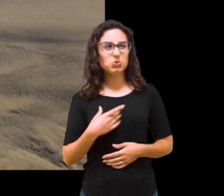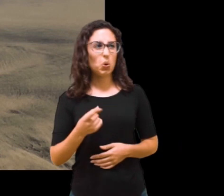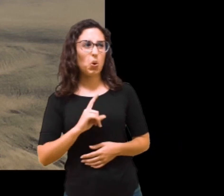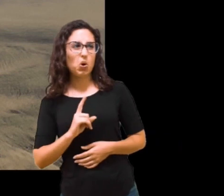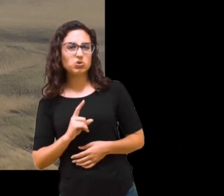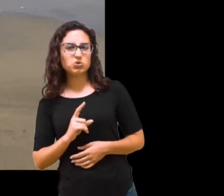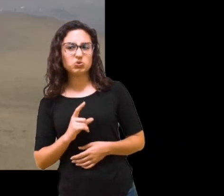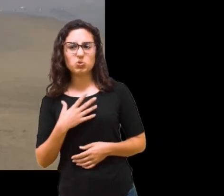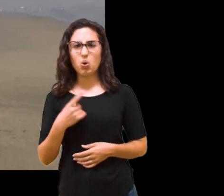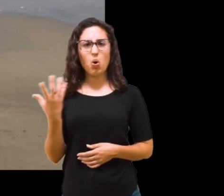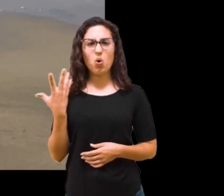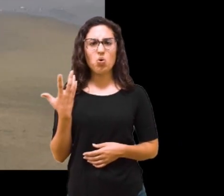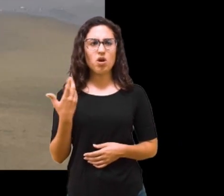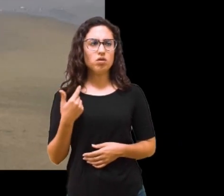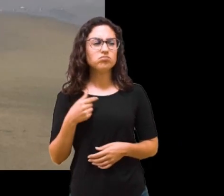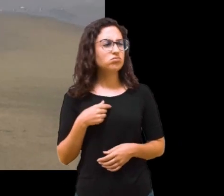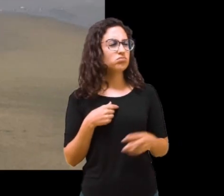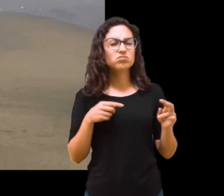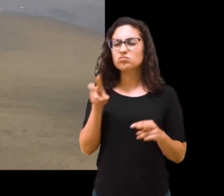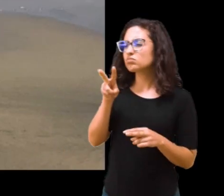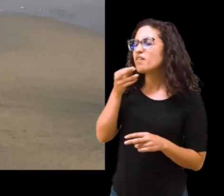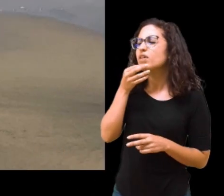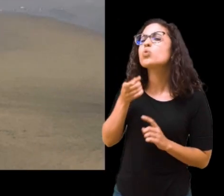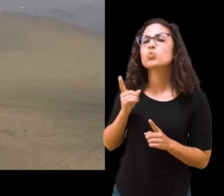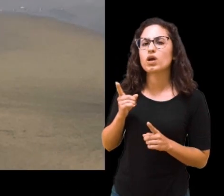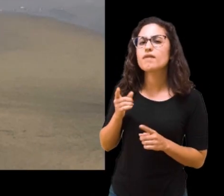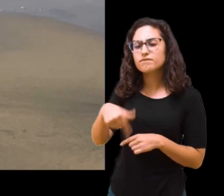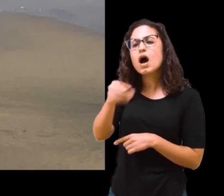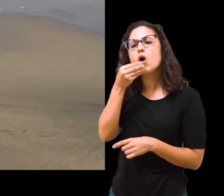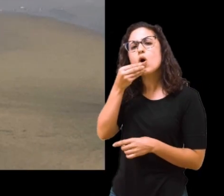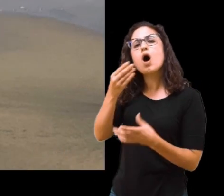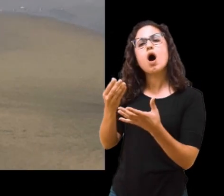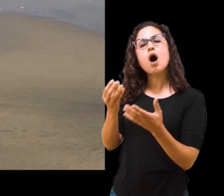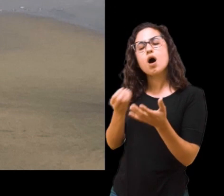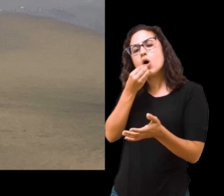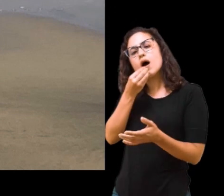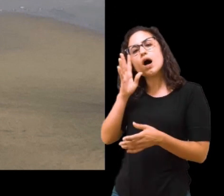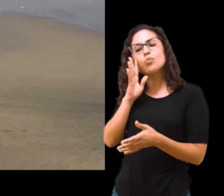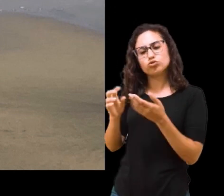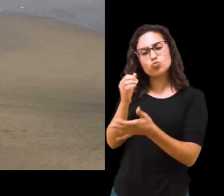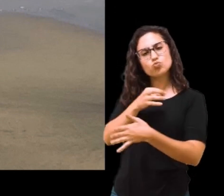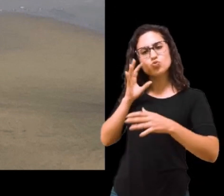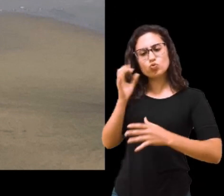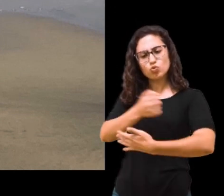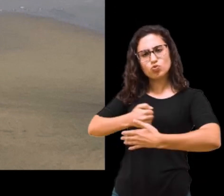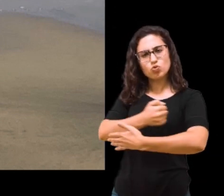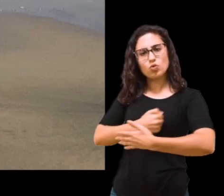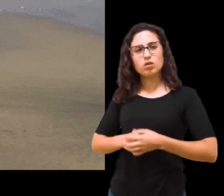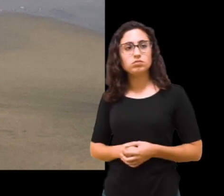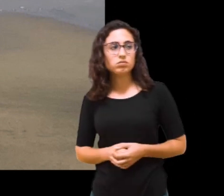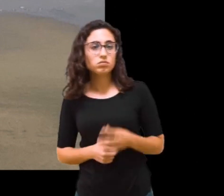um almoço, depressa. Duque das Águas Claras, Marquês das Águas Turvas. Às ordens, Vossa